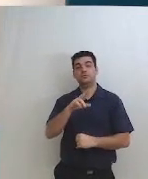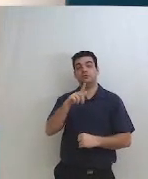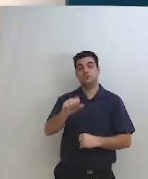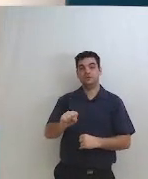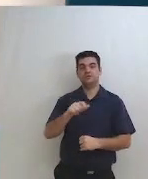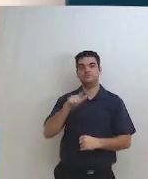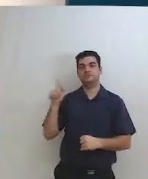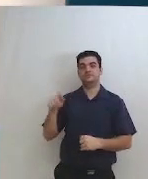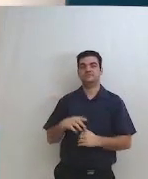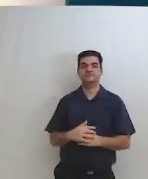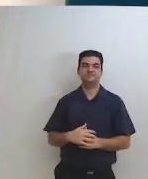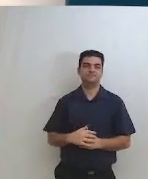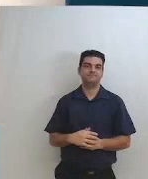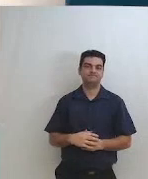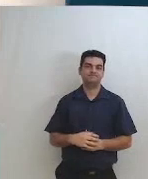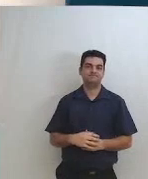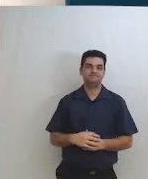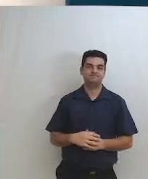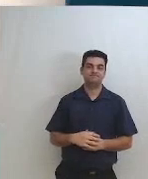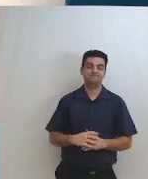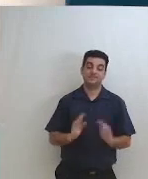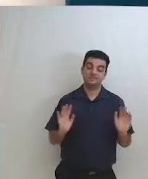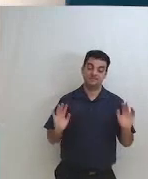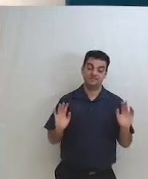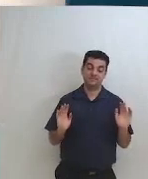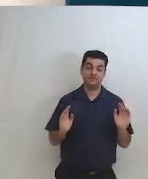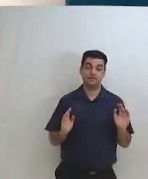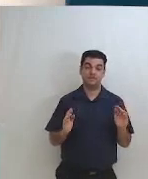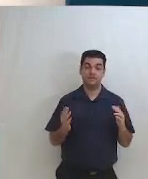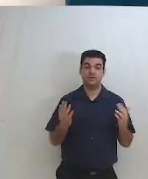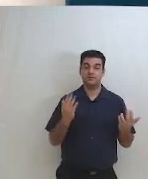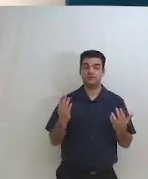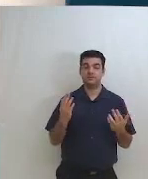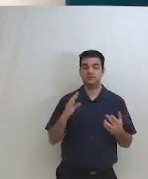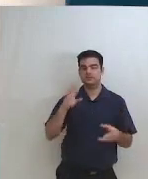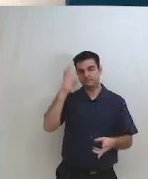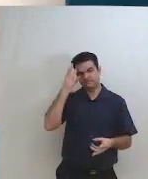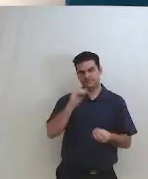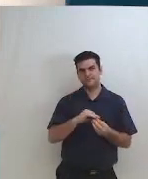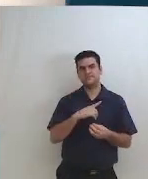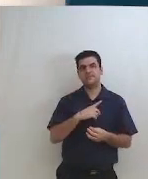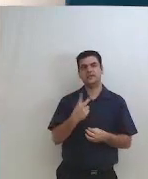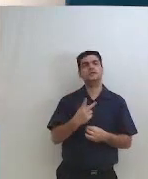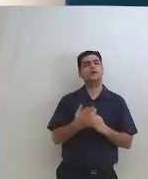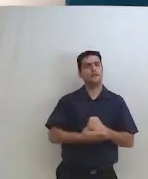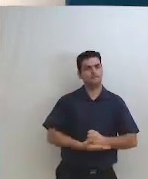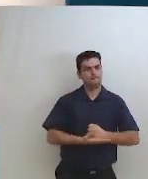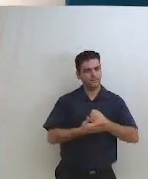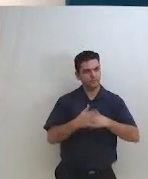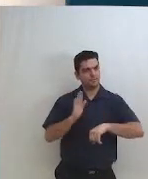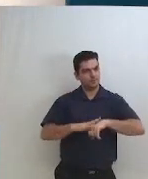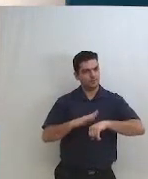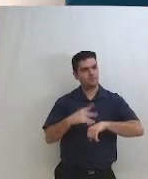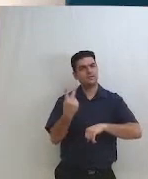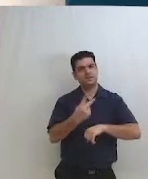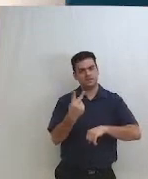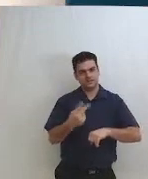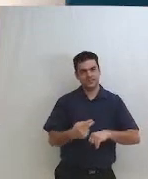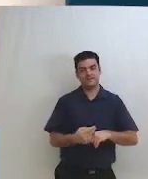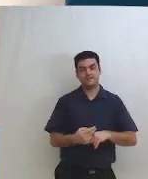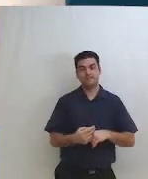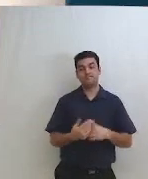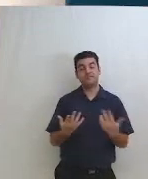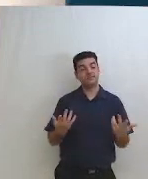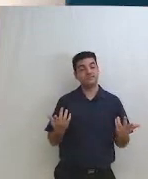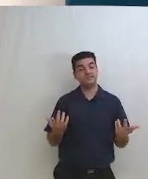efeito, infirmar a conclusão da instância originária, que entendeu pela existência de suporte probatório mínimo de autoria e materialidade, é revolvimento probatório